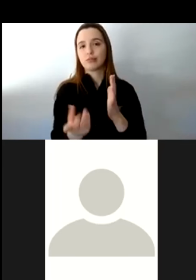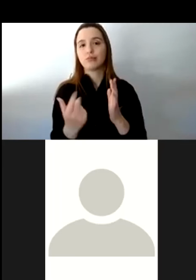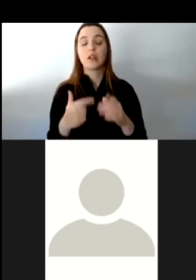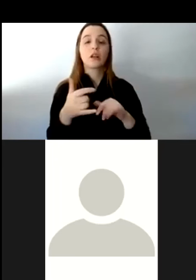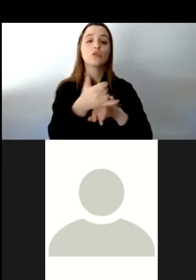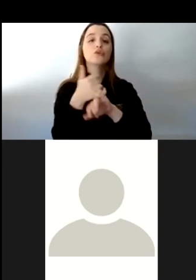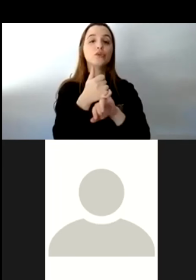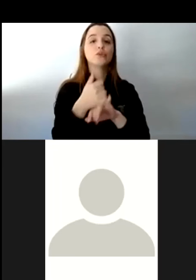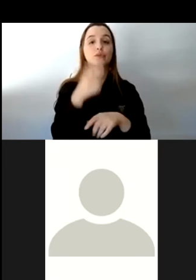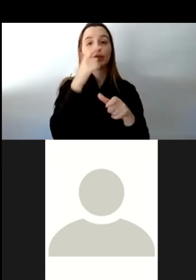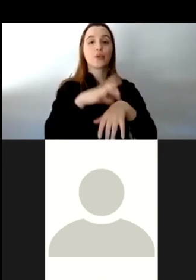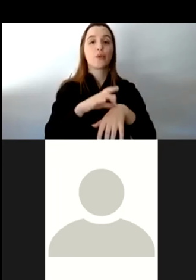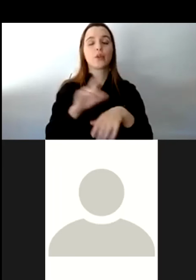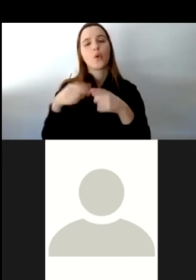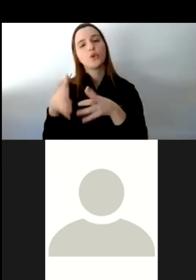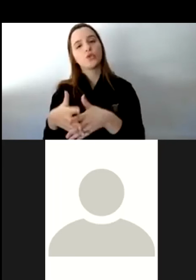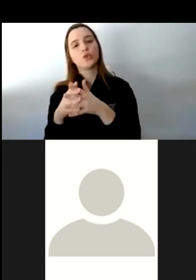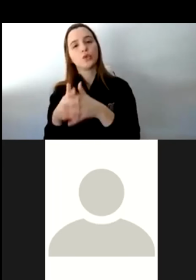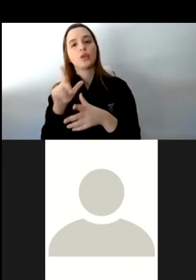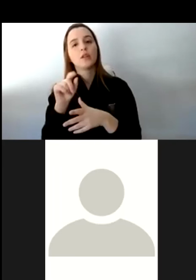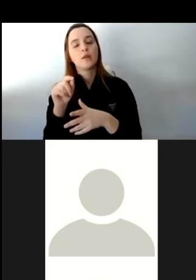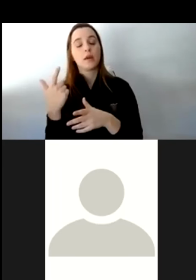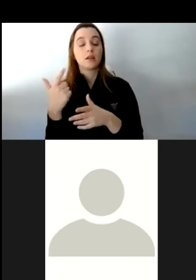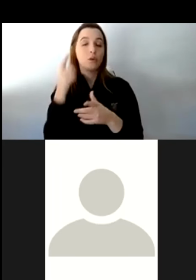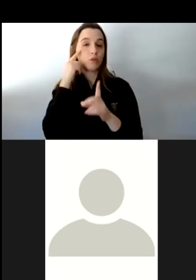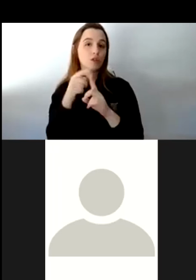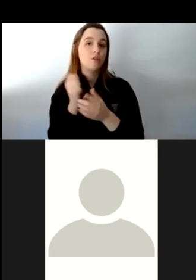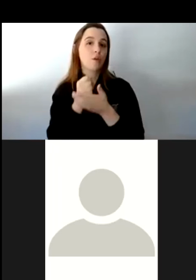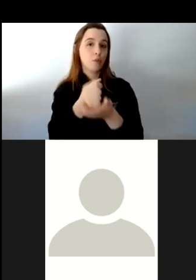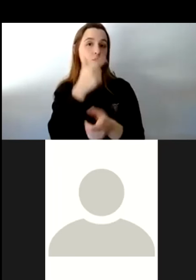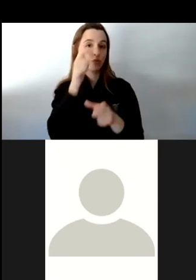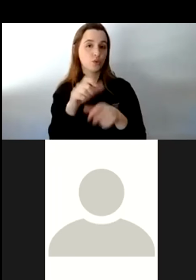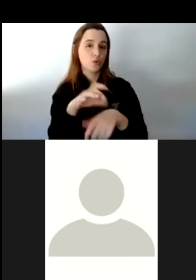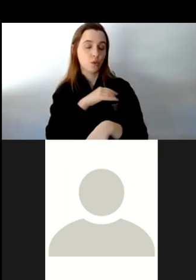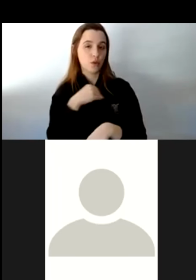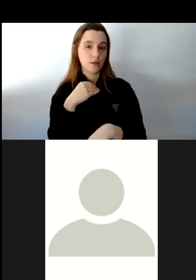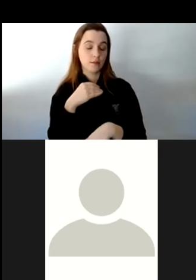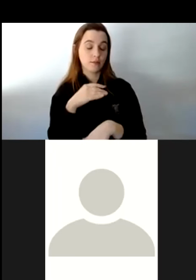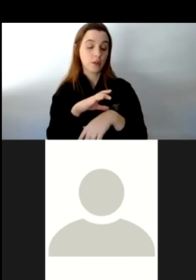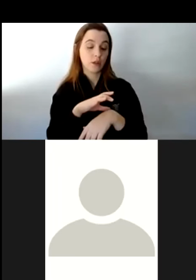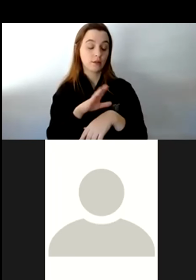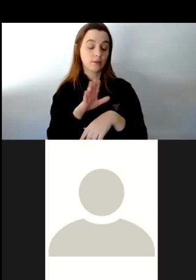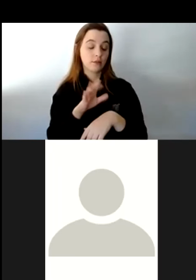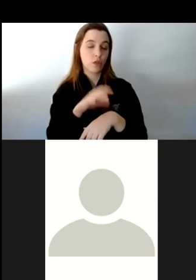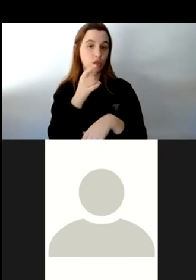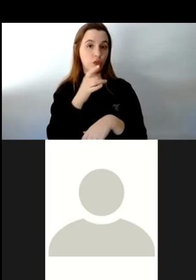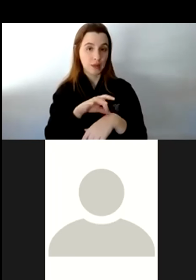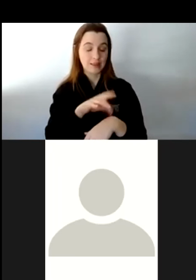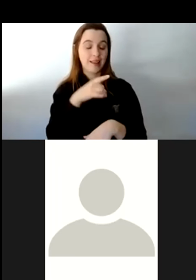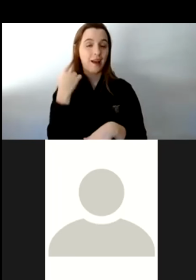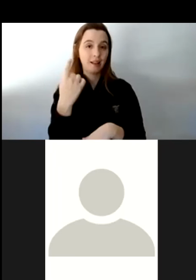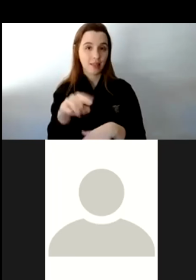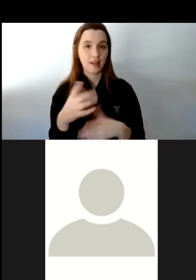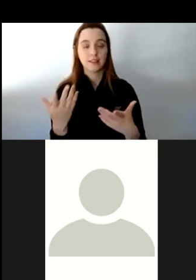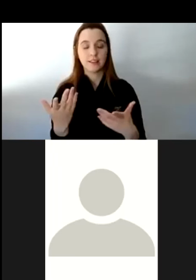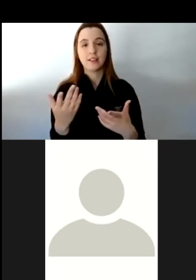de doentes, quer de outras estruturas da sociedade civil, que apoiam as pessoas com doenças raras. Estas são apenas algumas